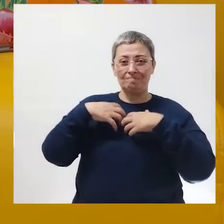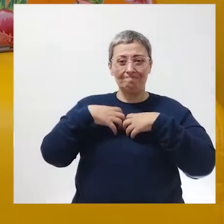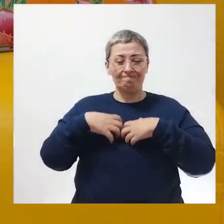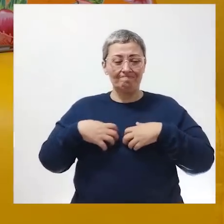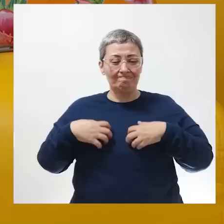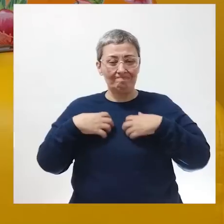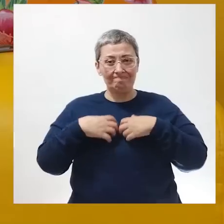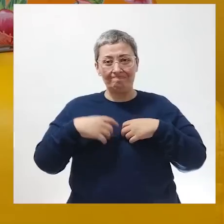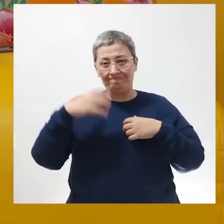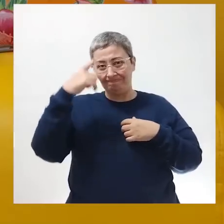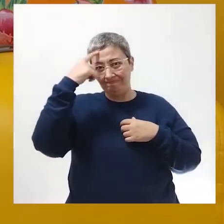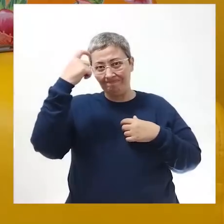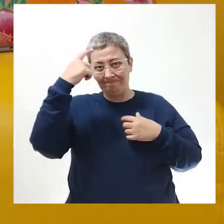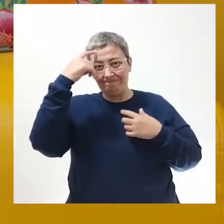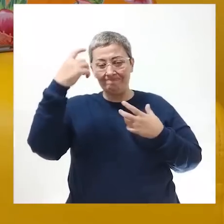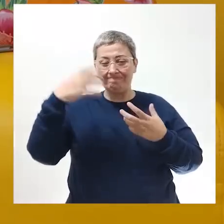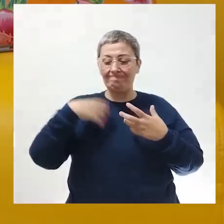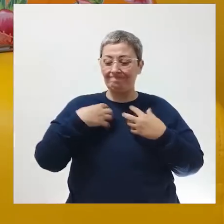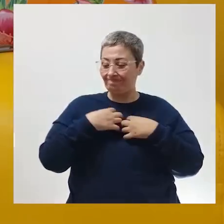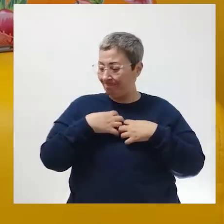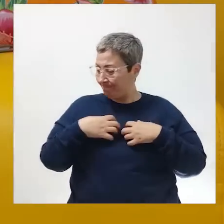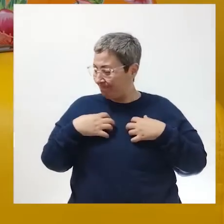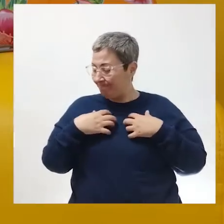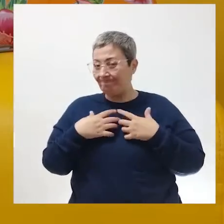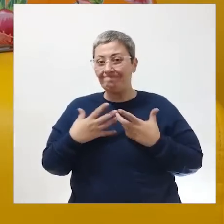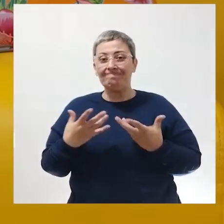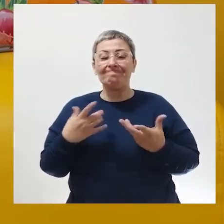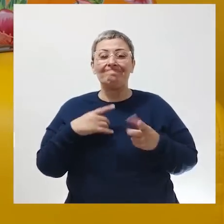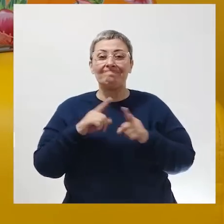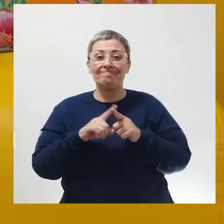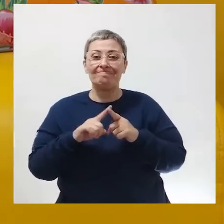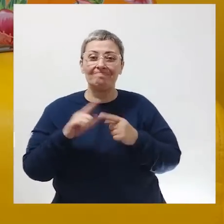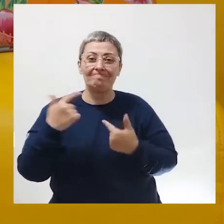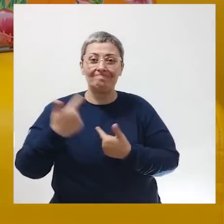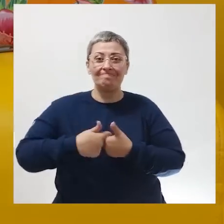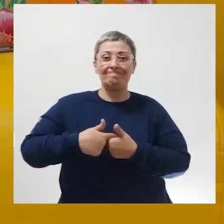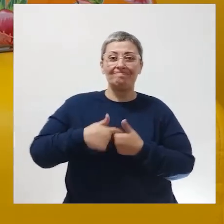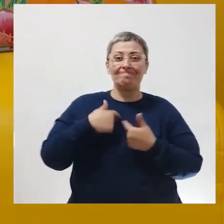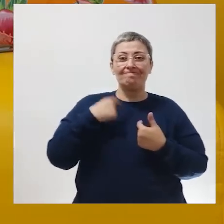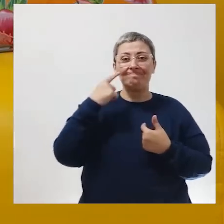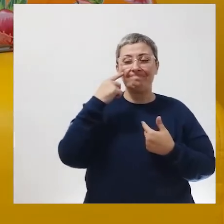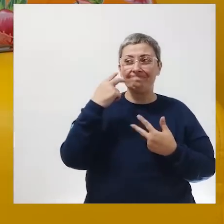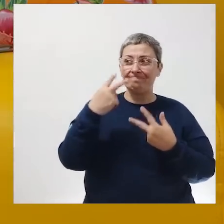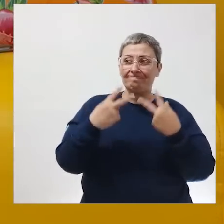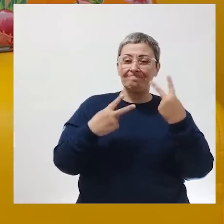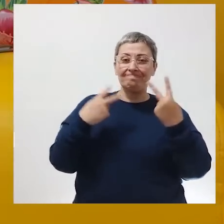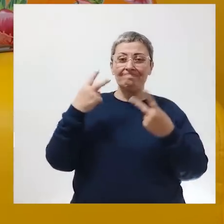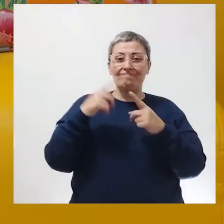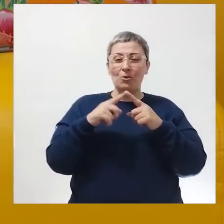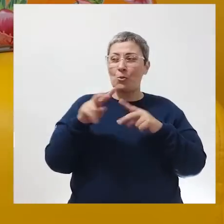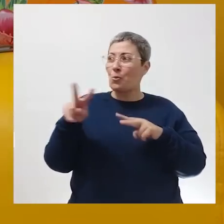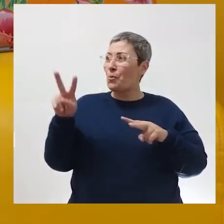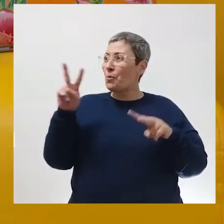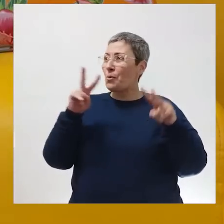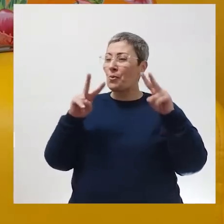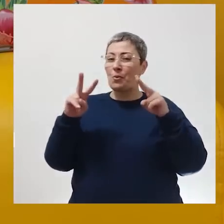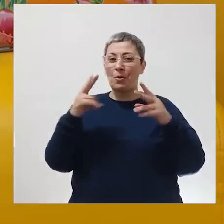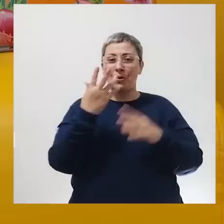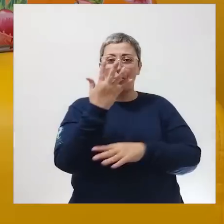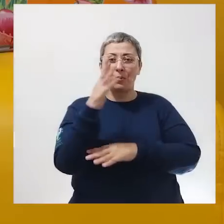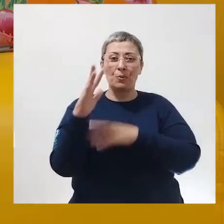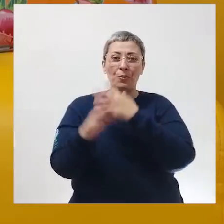de mim, nas minhas ideias, no meu sentir, essa provocação no olhar para o que existe